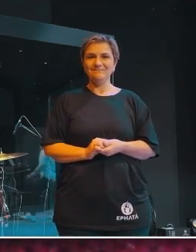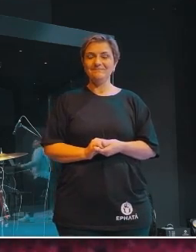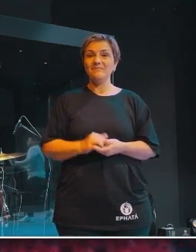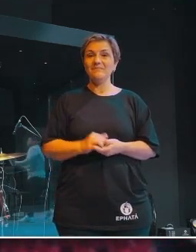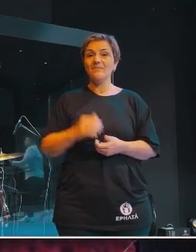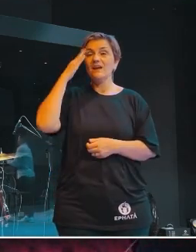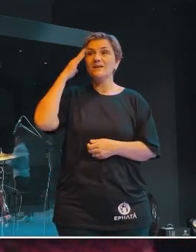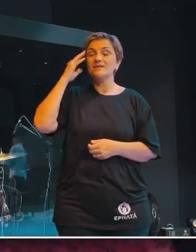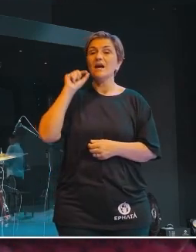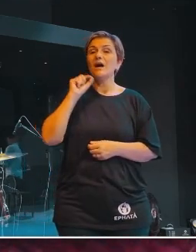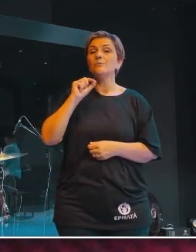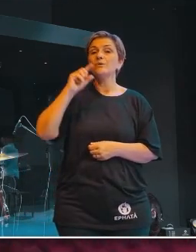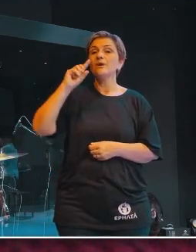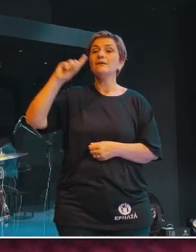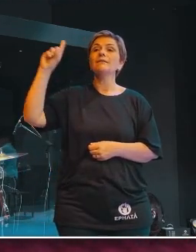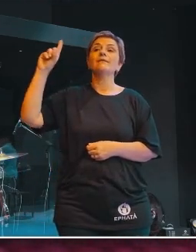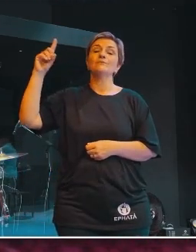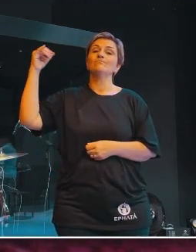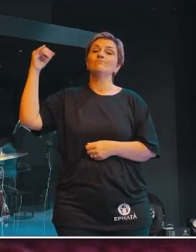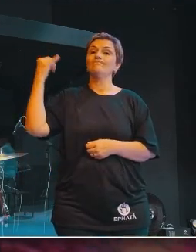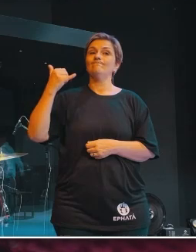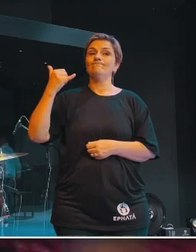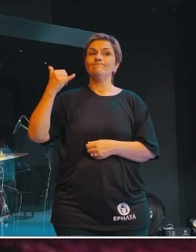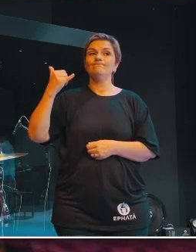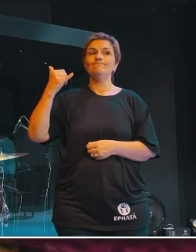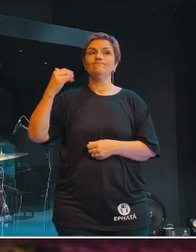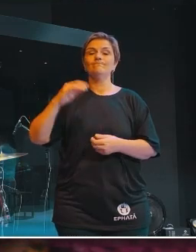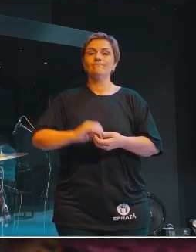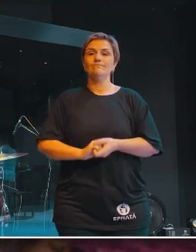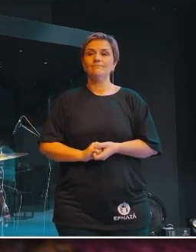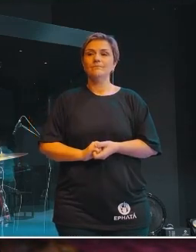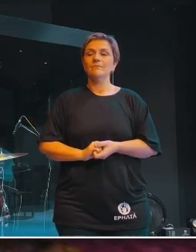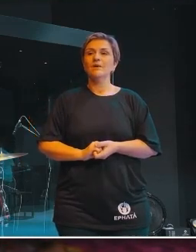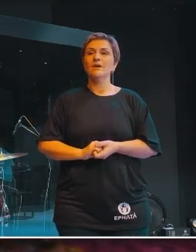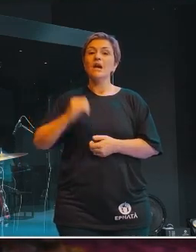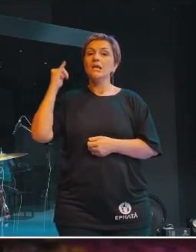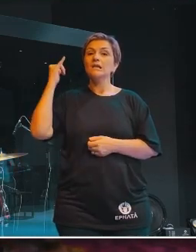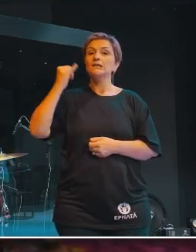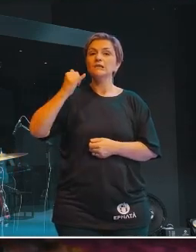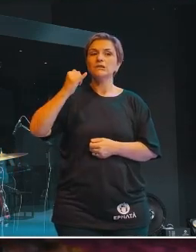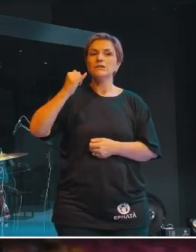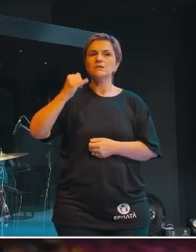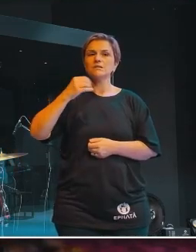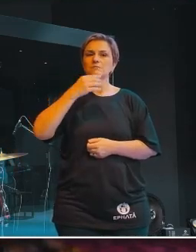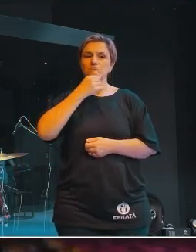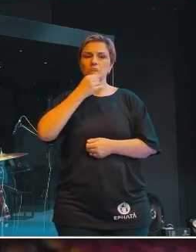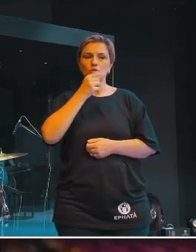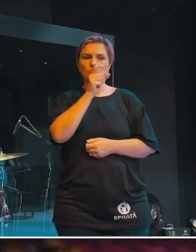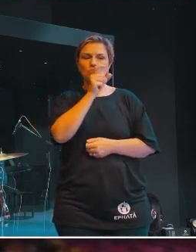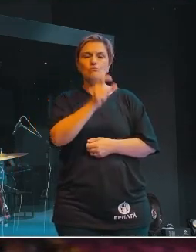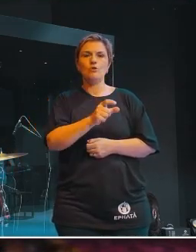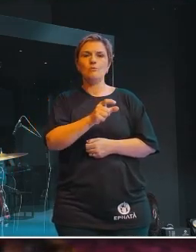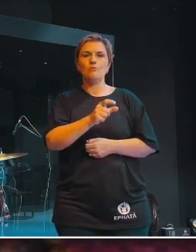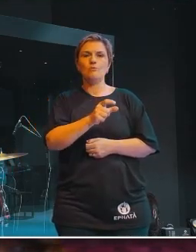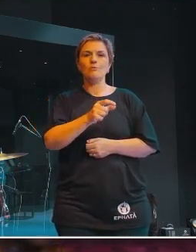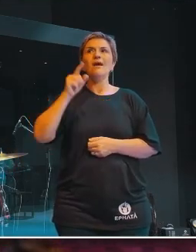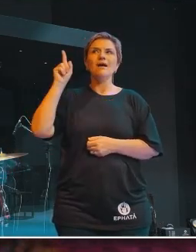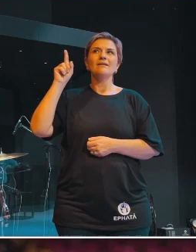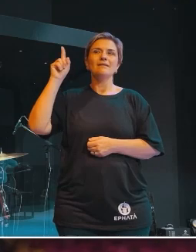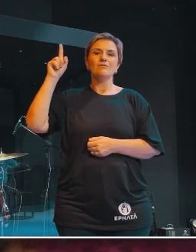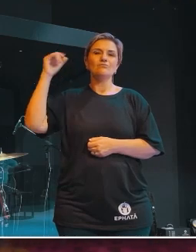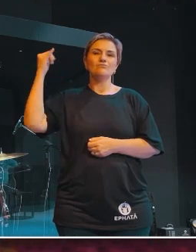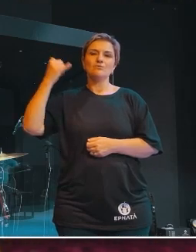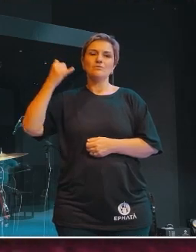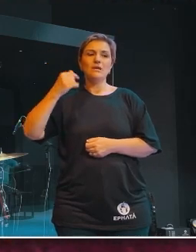Sabe o que Deus fala? Ai meu Deus, ele diz para Josafá: Josafá, essa guerra não é mais sua, essa guerra é minha. E mais,